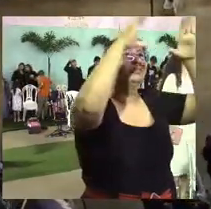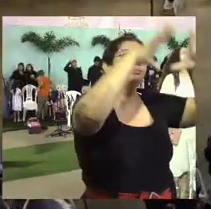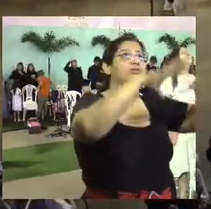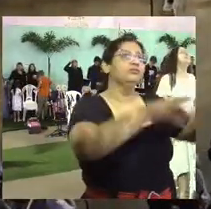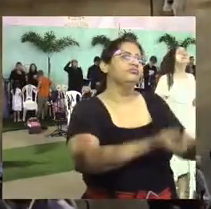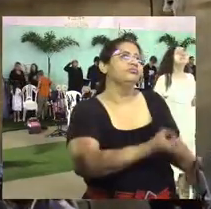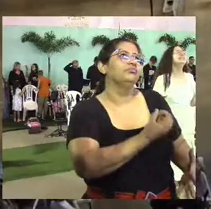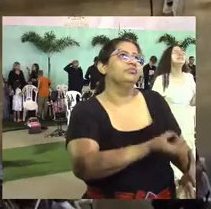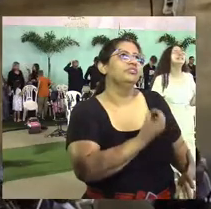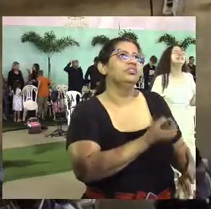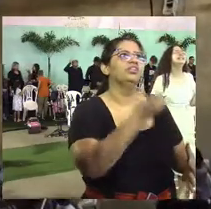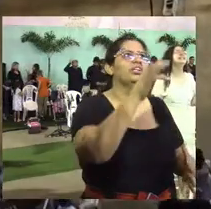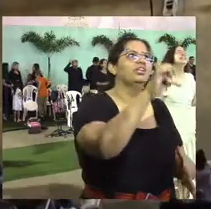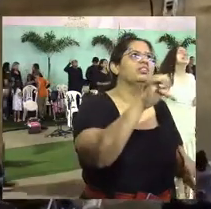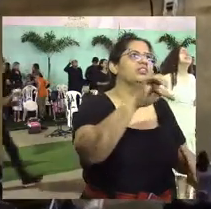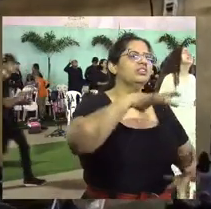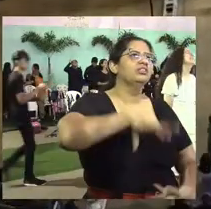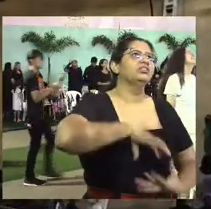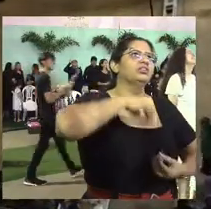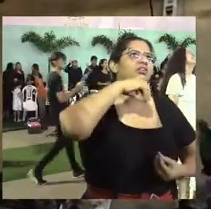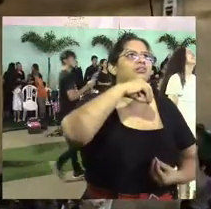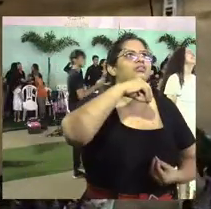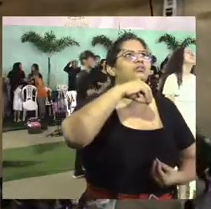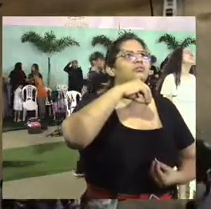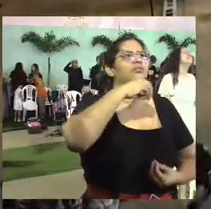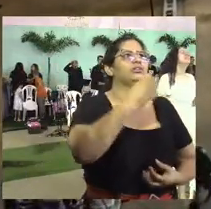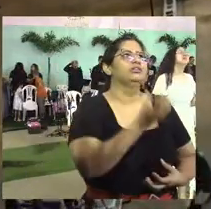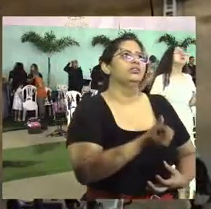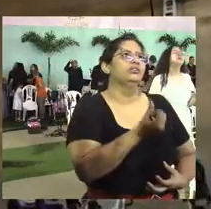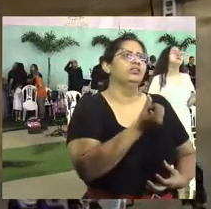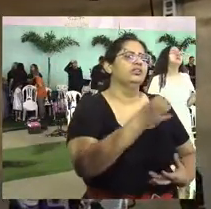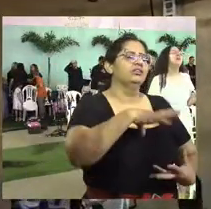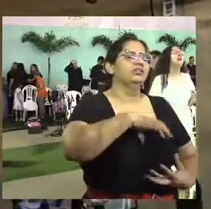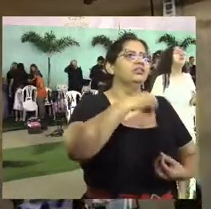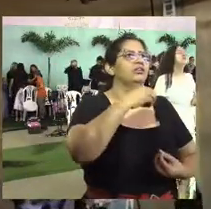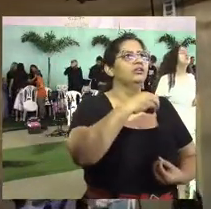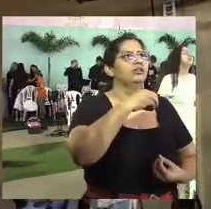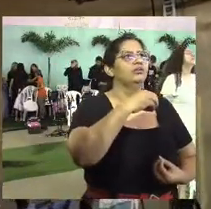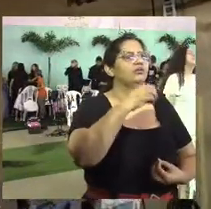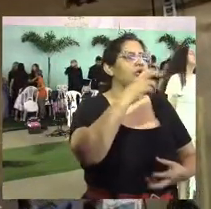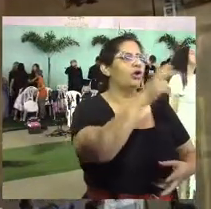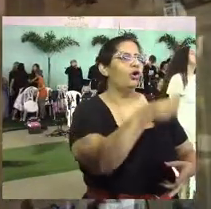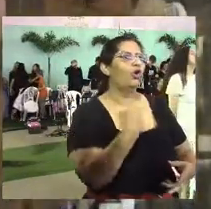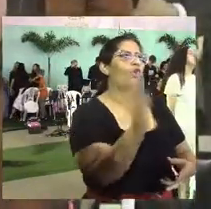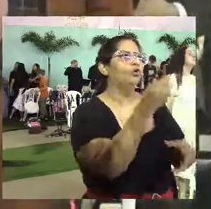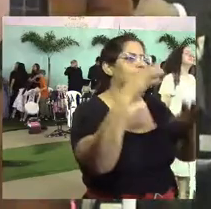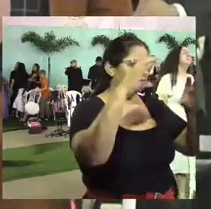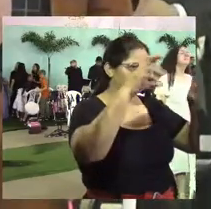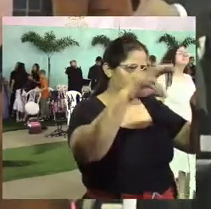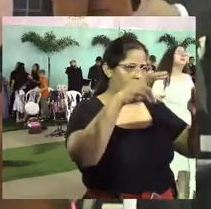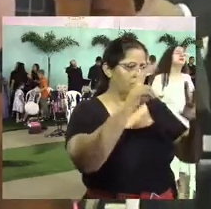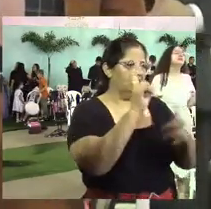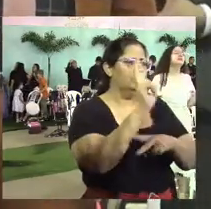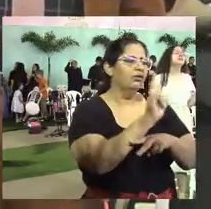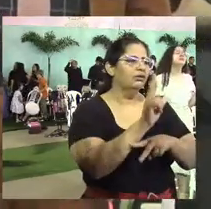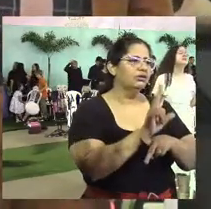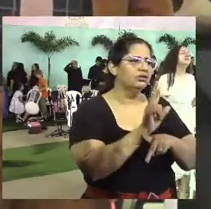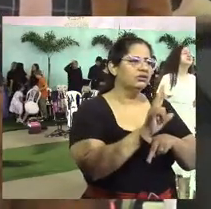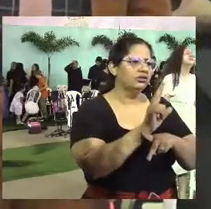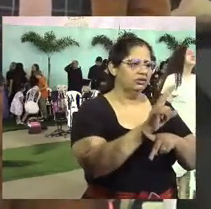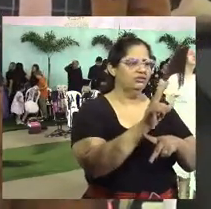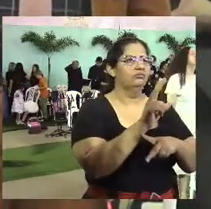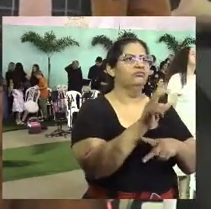que chegaram aqui essas sete Almas as seis almas e mais outras que estão assistindo que estão convertendo